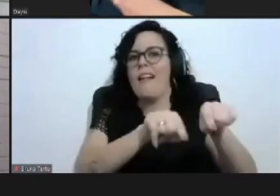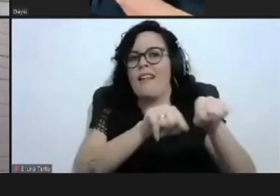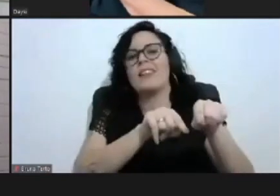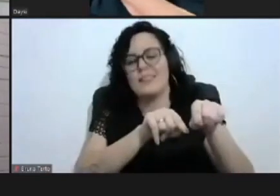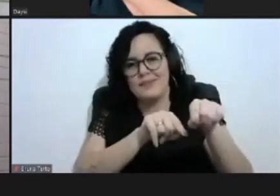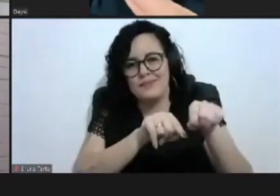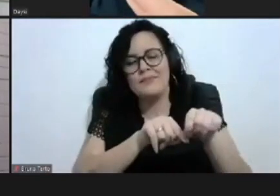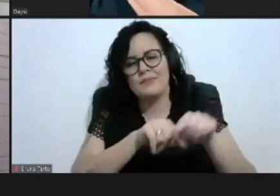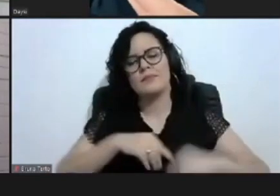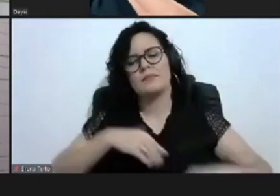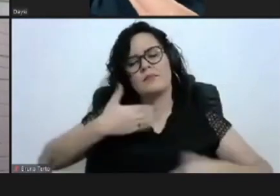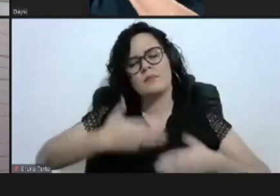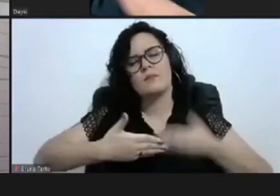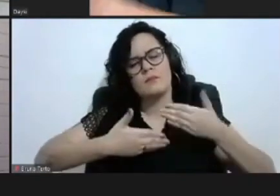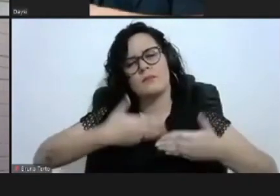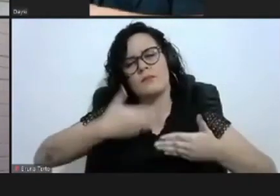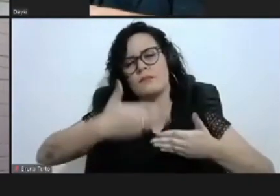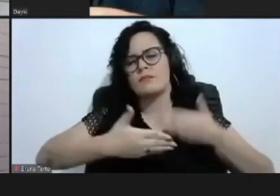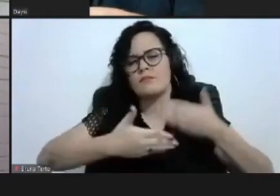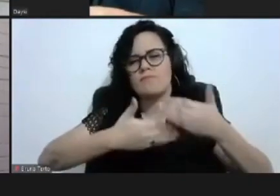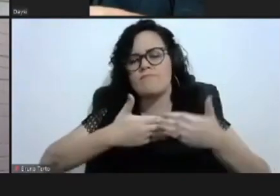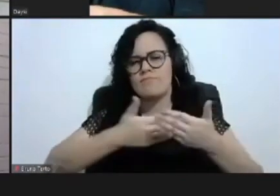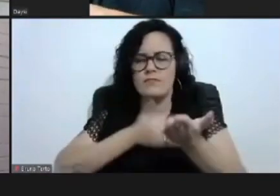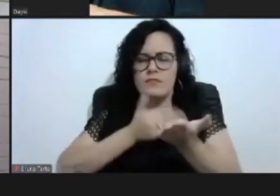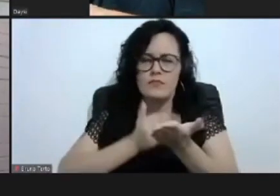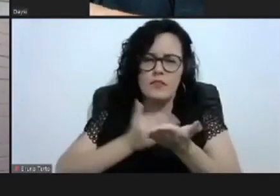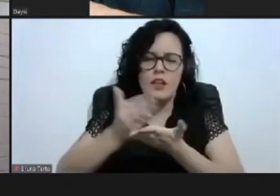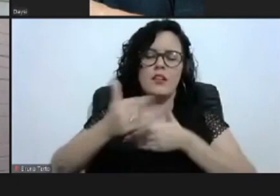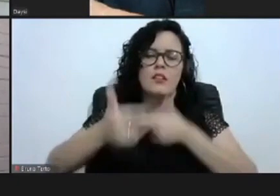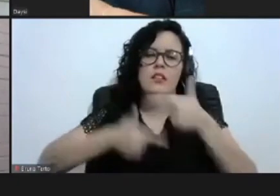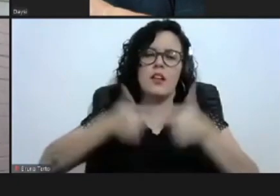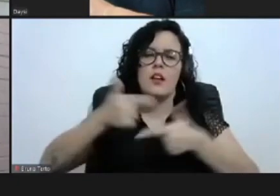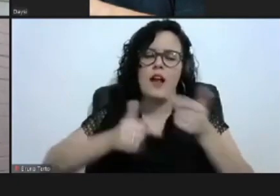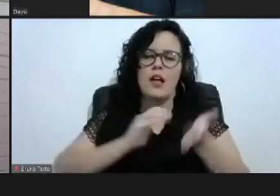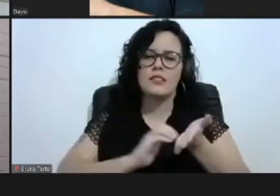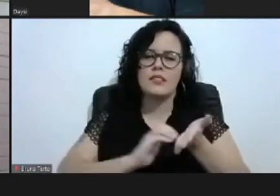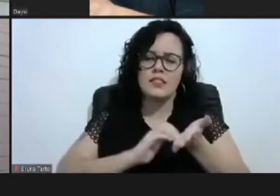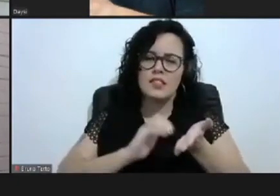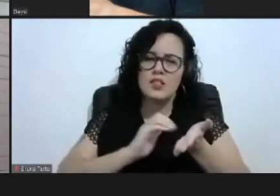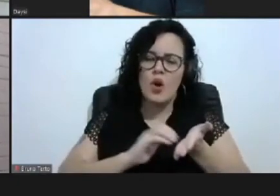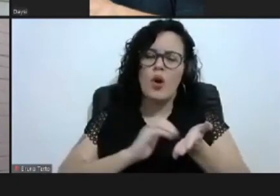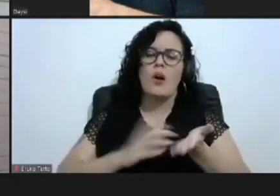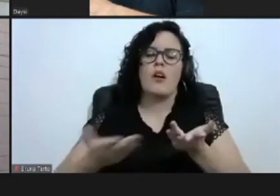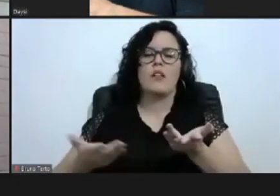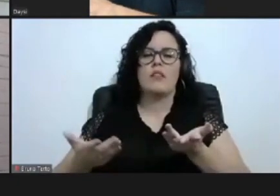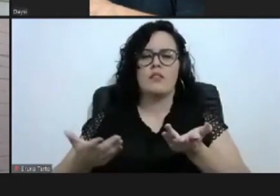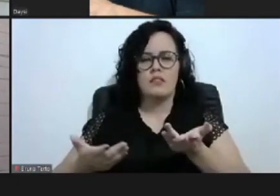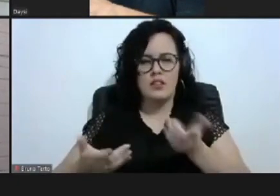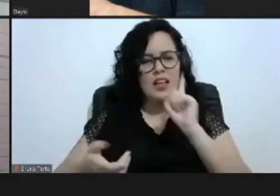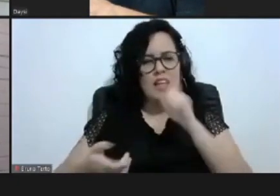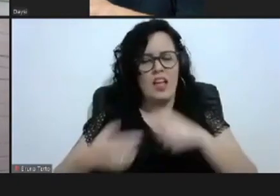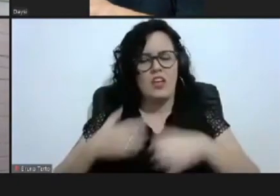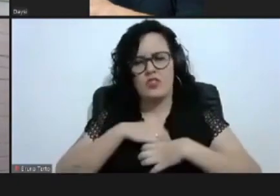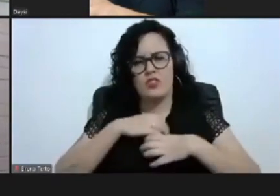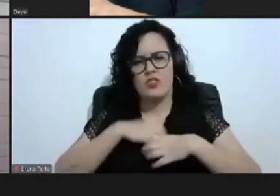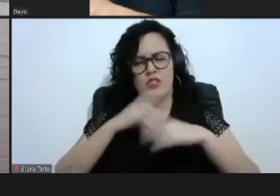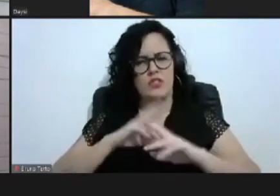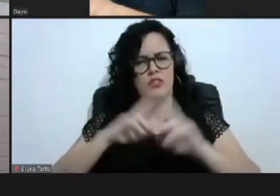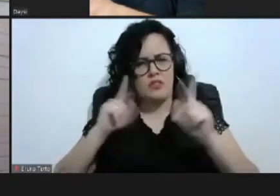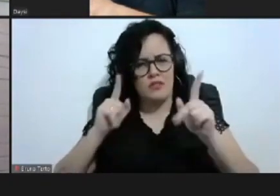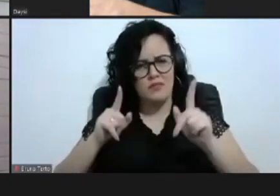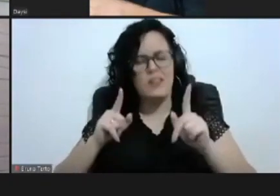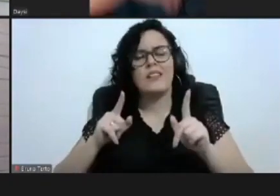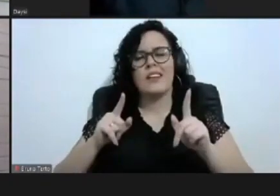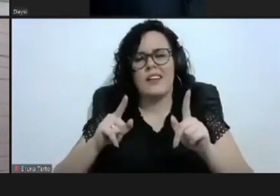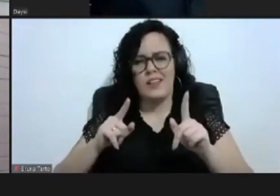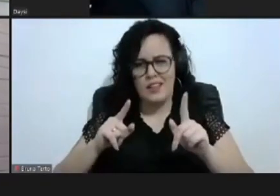para frente, né, eu passo a trabalhar em escritórios, que também é outro destino muito comum de quem mora na periferia,